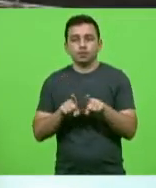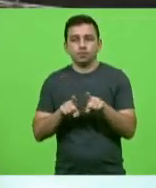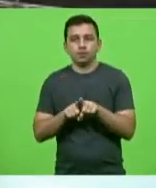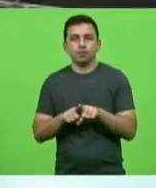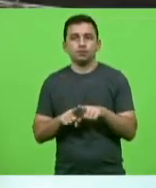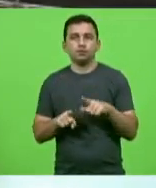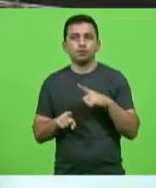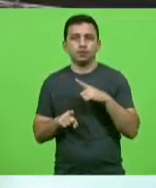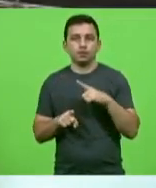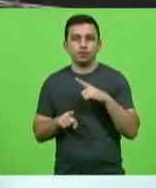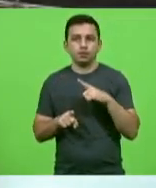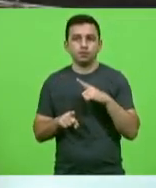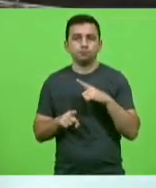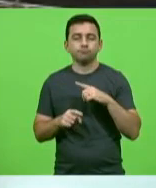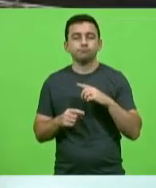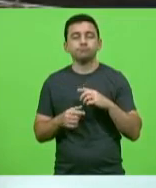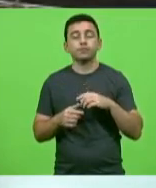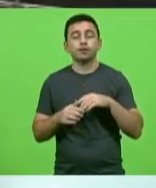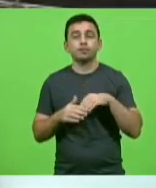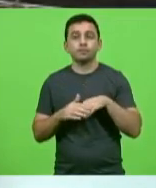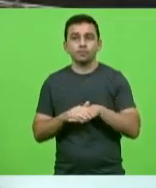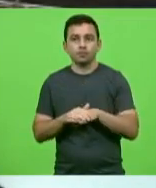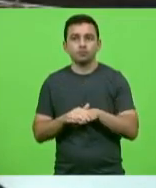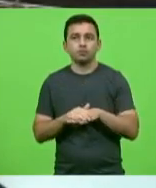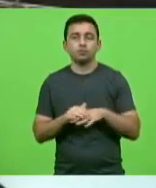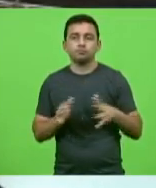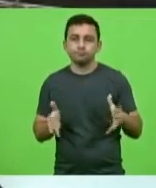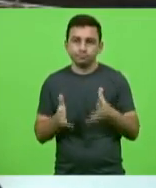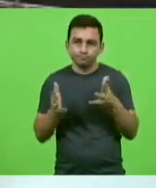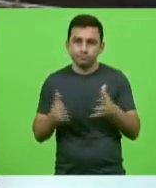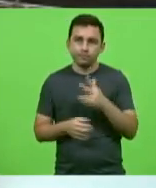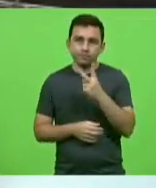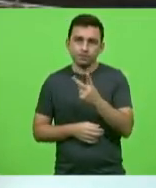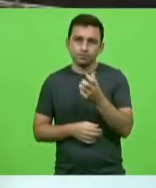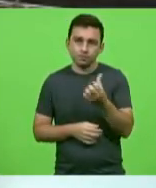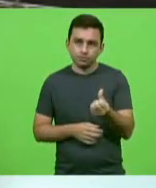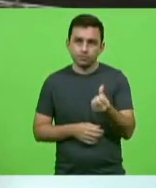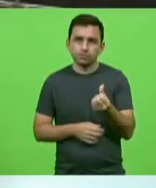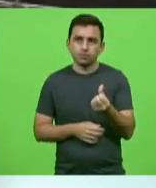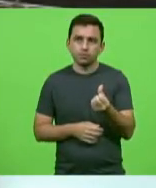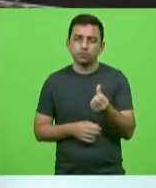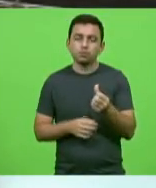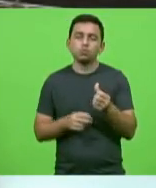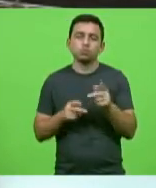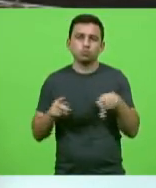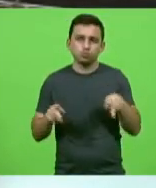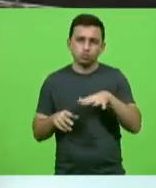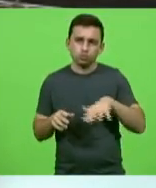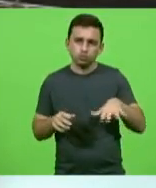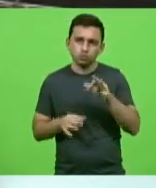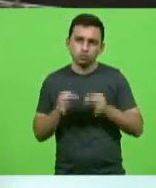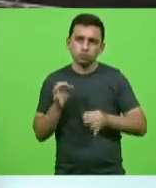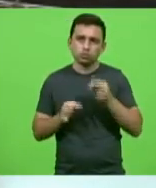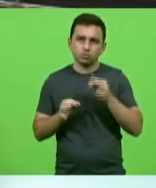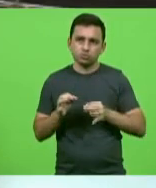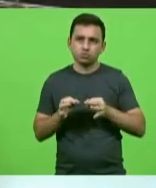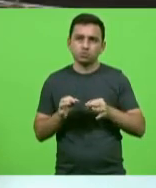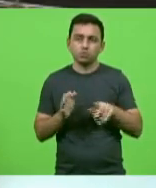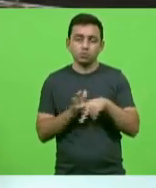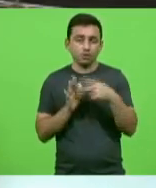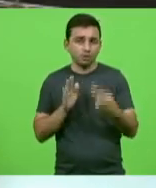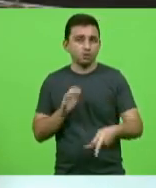Station do despacho de arquivamento promovido pela 26ª promotoria de Justiça da Comarca de